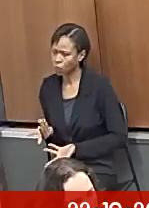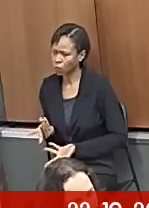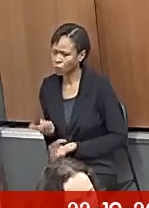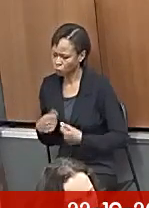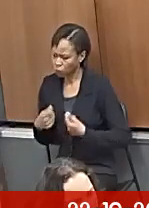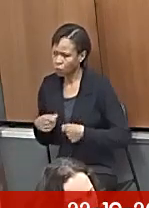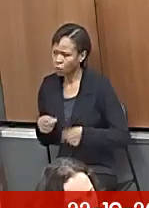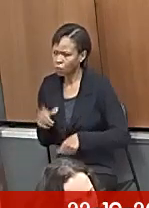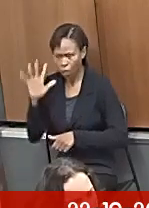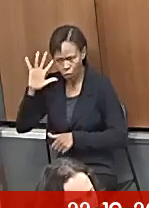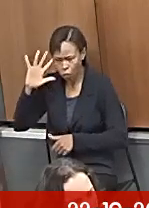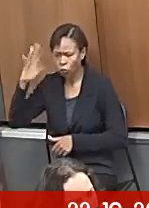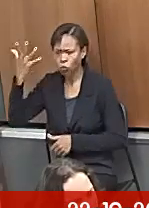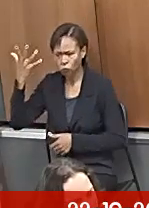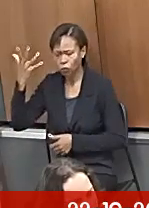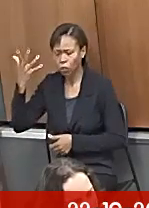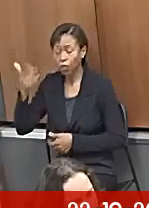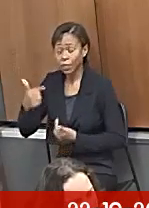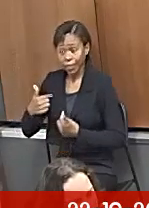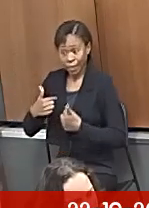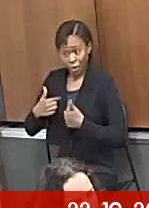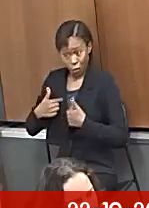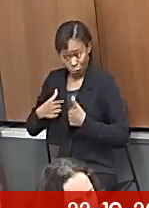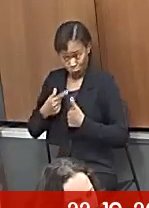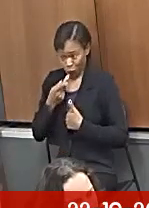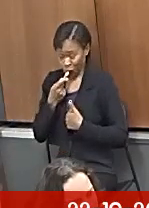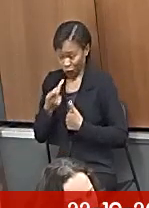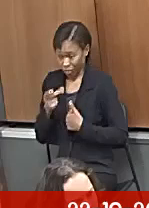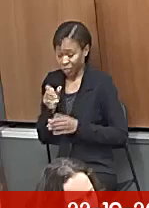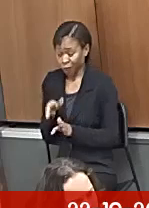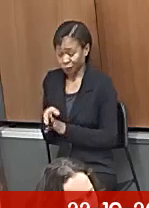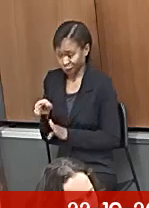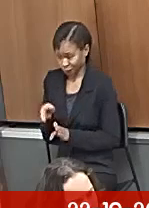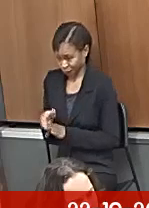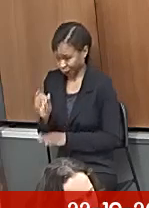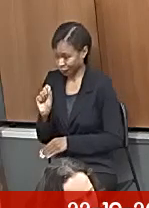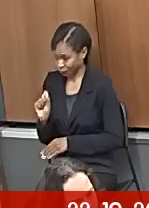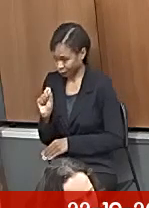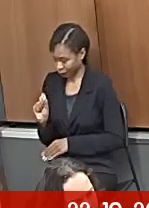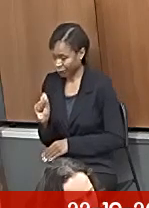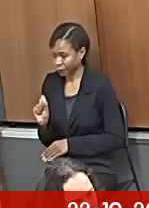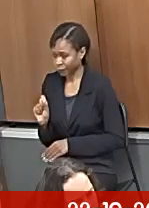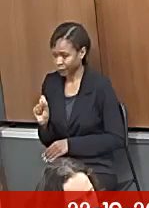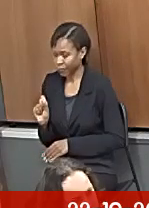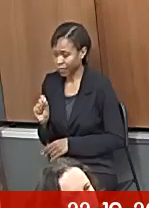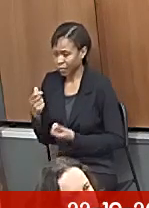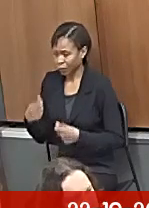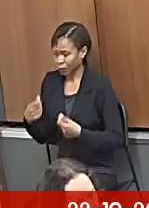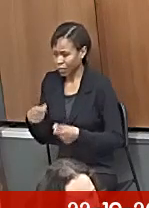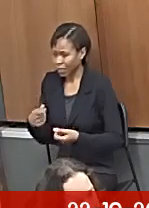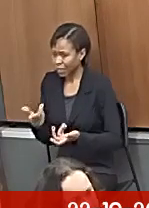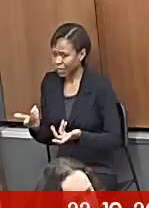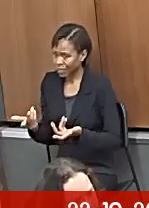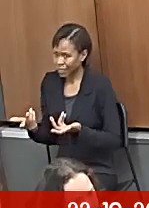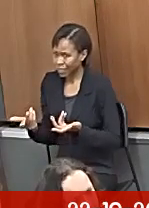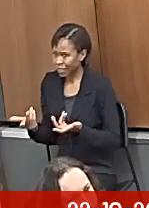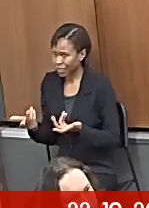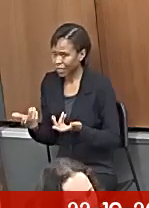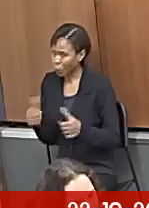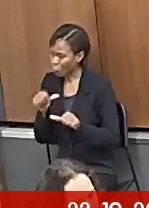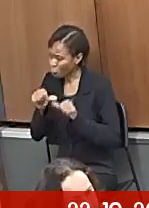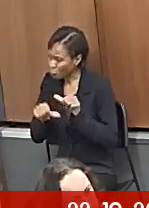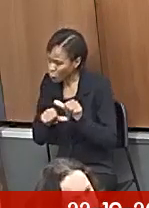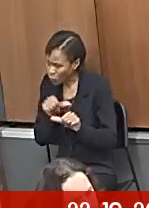mesmo. E eu costumo dizer o seguinte, de fato, multar não resolve muito, não. Vai